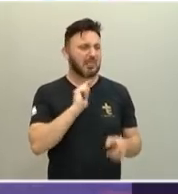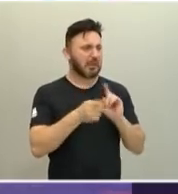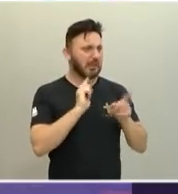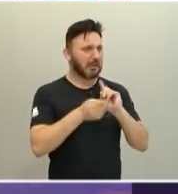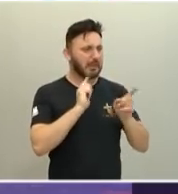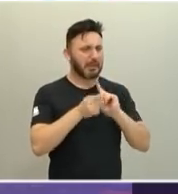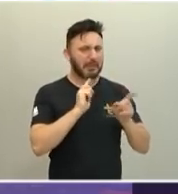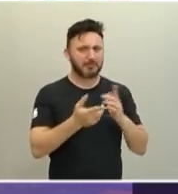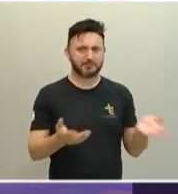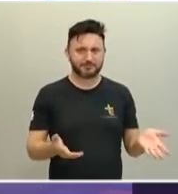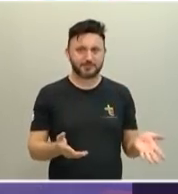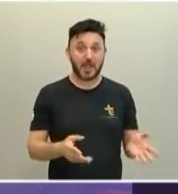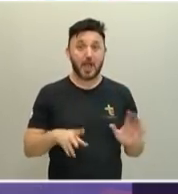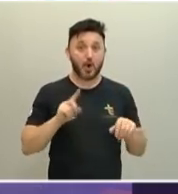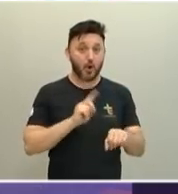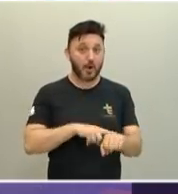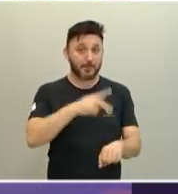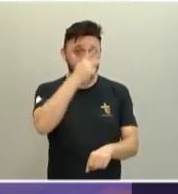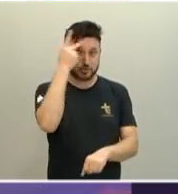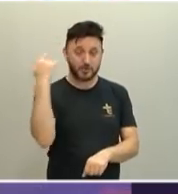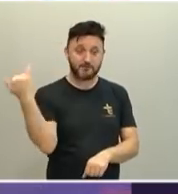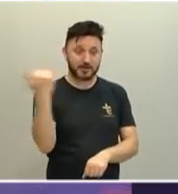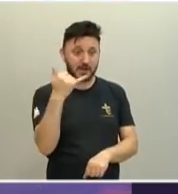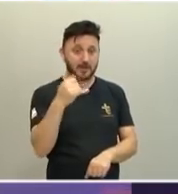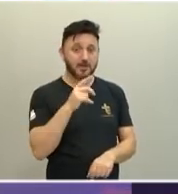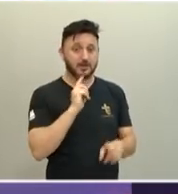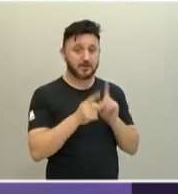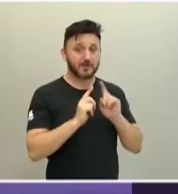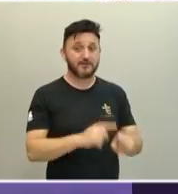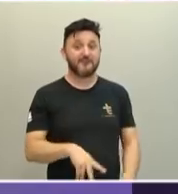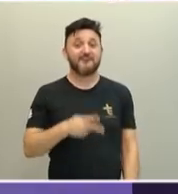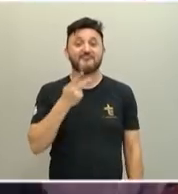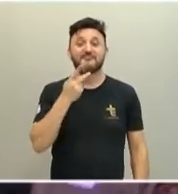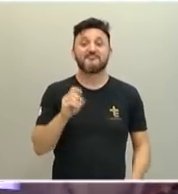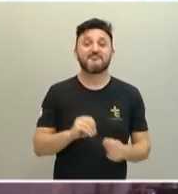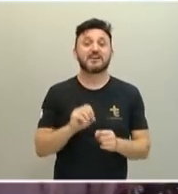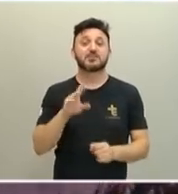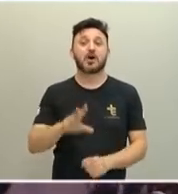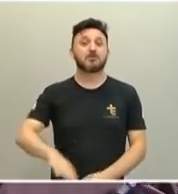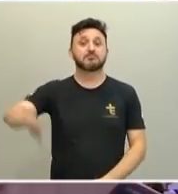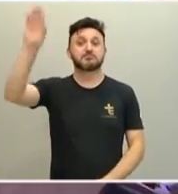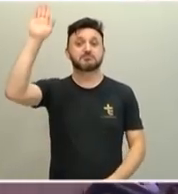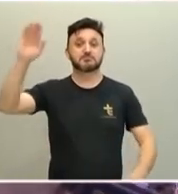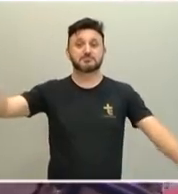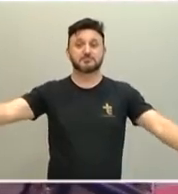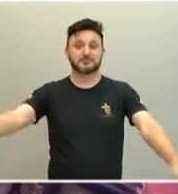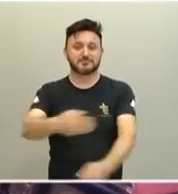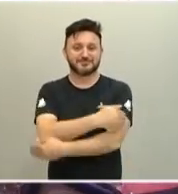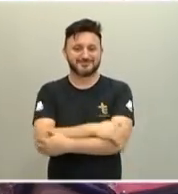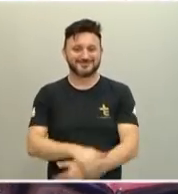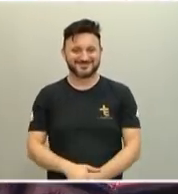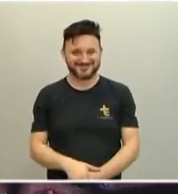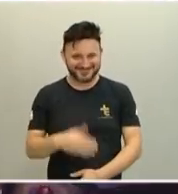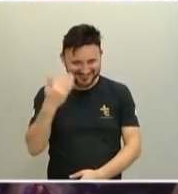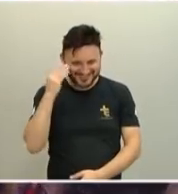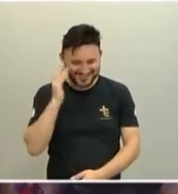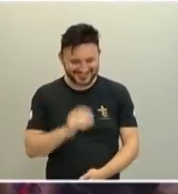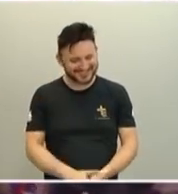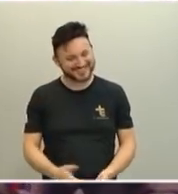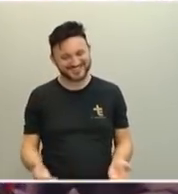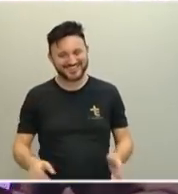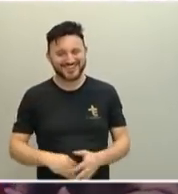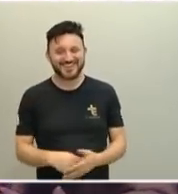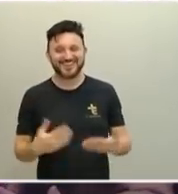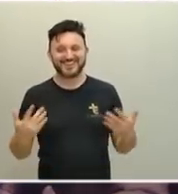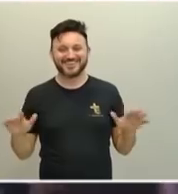blá. Hora que o seu irmão ficar reclamando para você, você só faz assim para ele. Ele já vai entender. Ele já vai